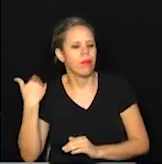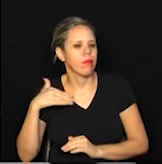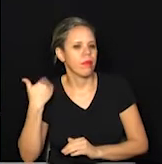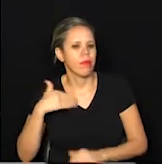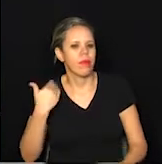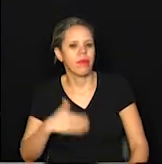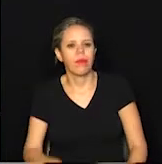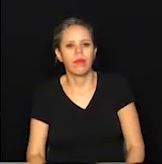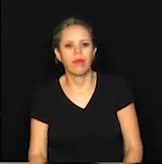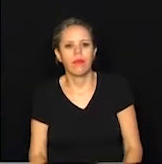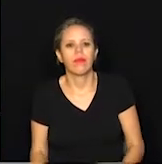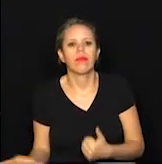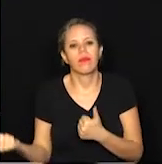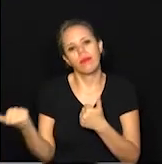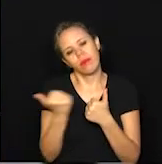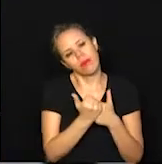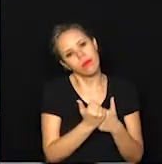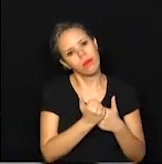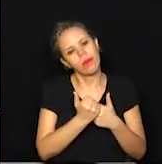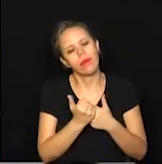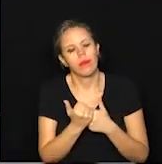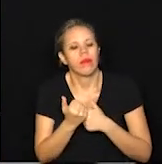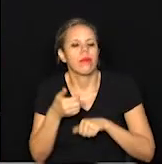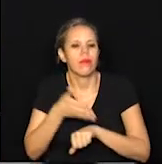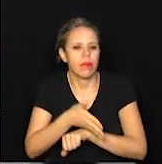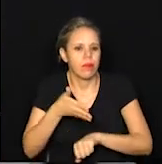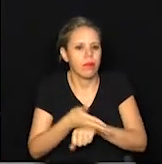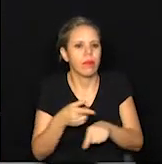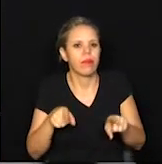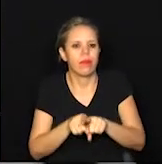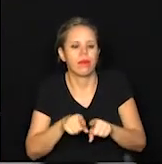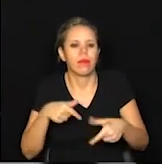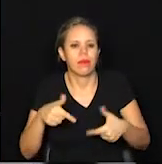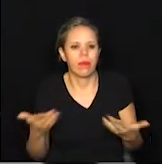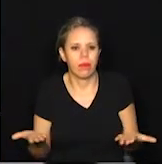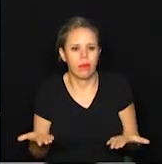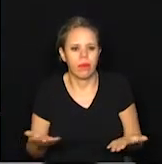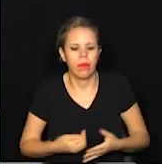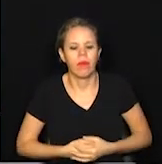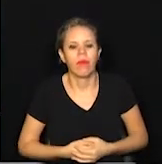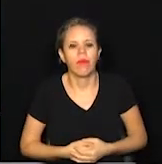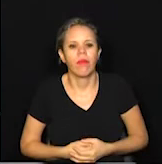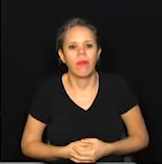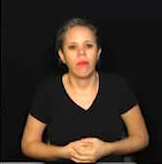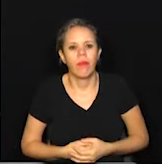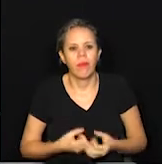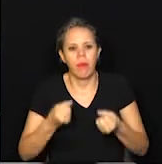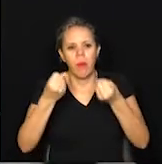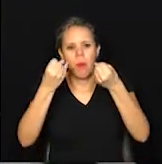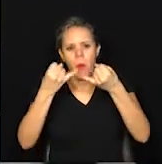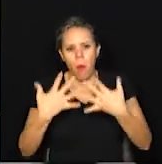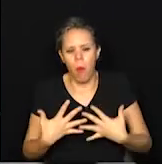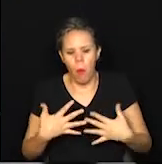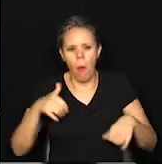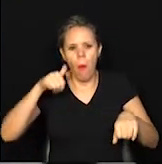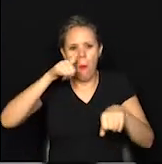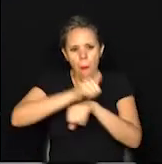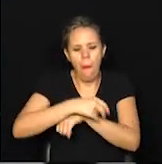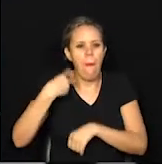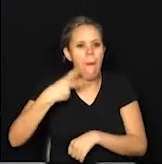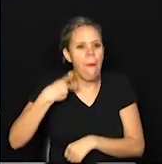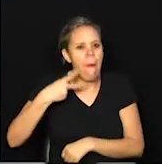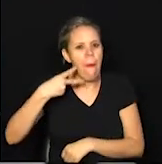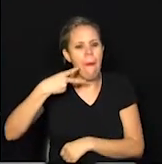Conte, que é suplente e que participa também aqui dos trabalhos conosco, justificar a ausência do vereador